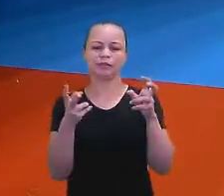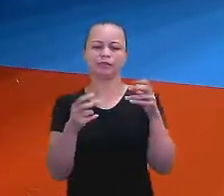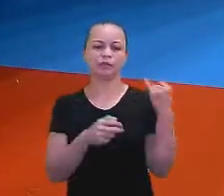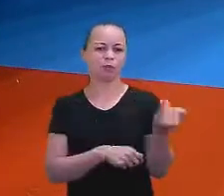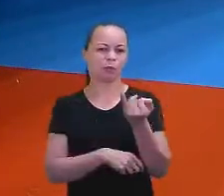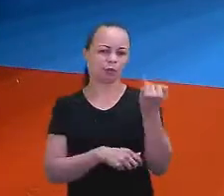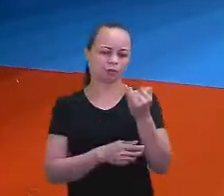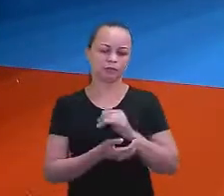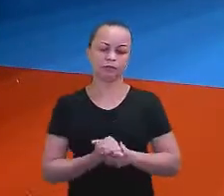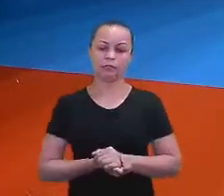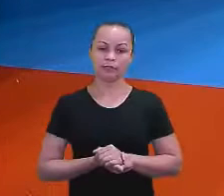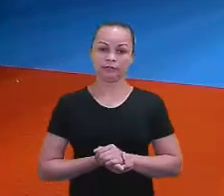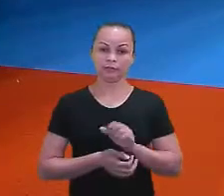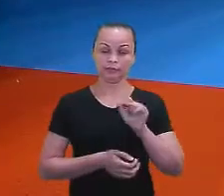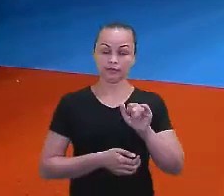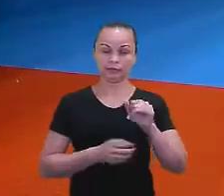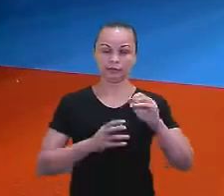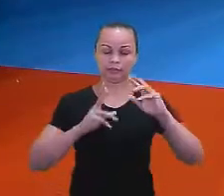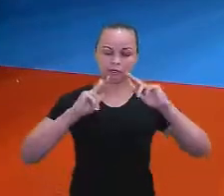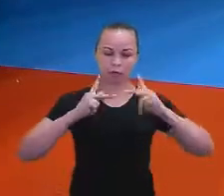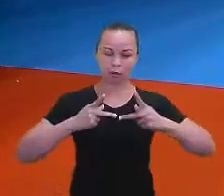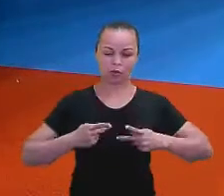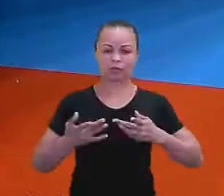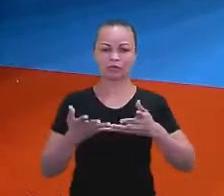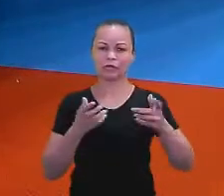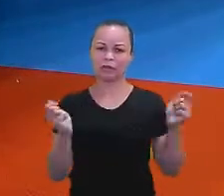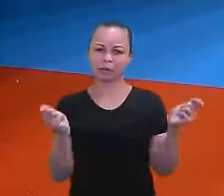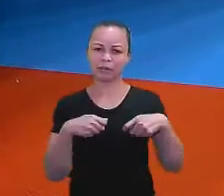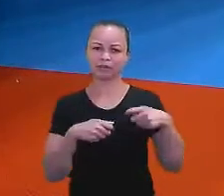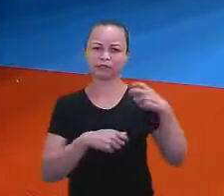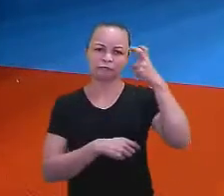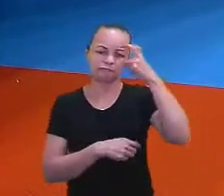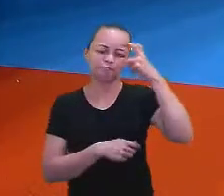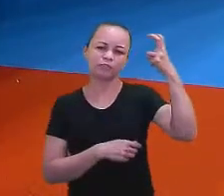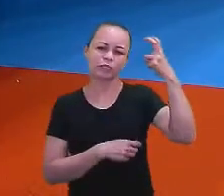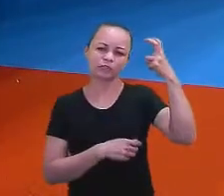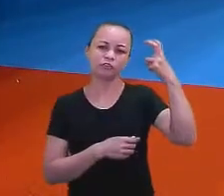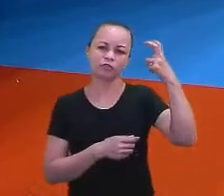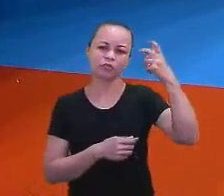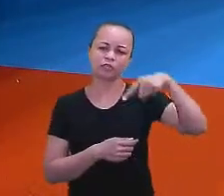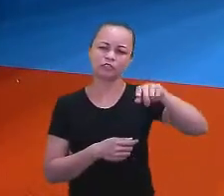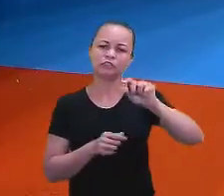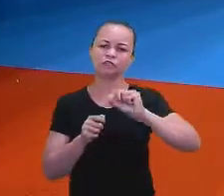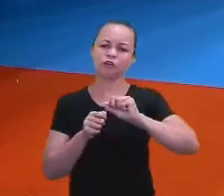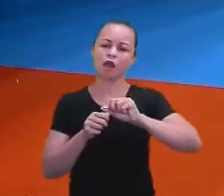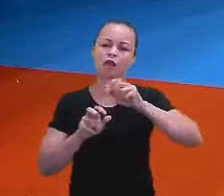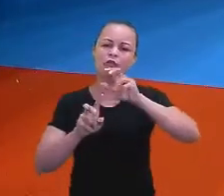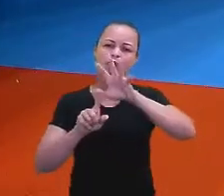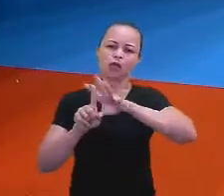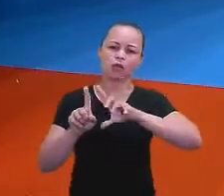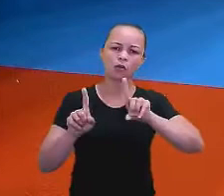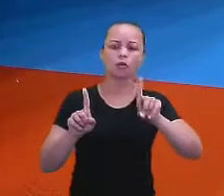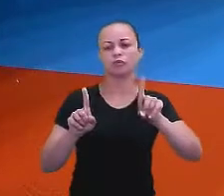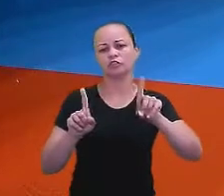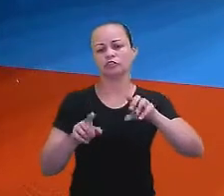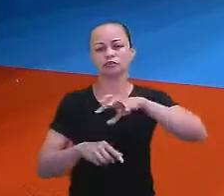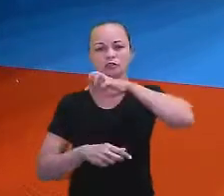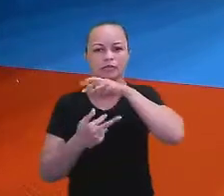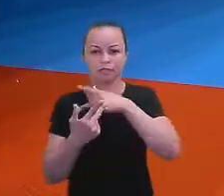ele tem toda essa sapiência, tem toda essa técnica, tem toda essa capacidade inteligível de fazer clones de